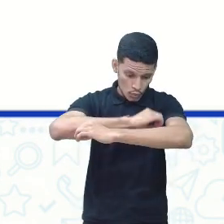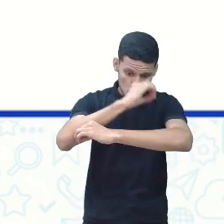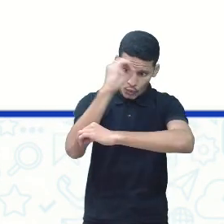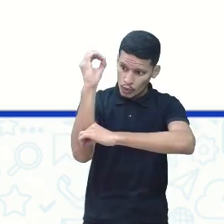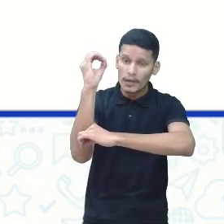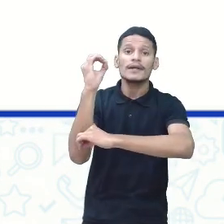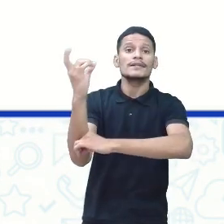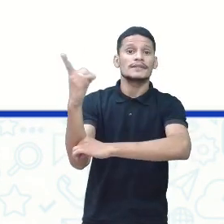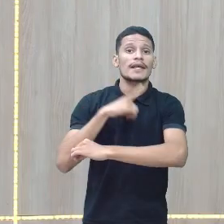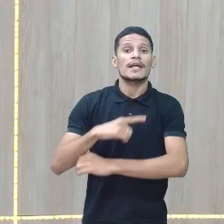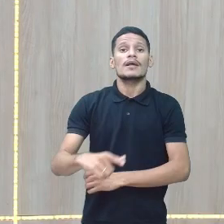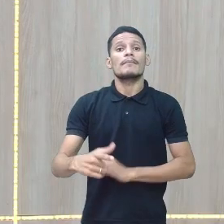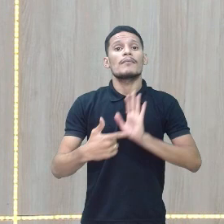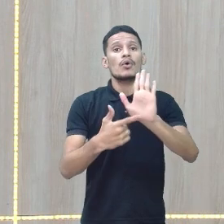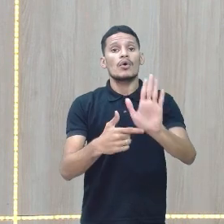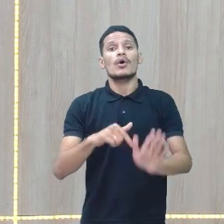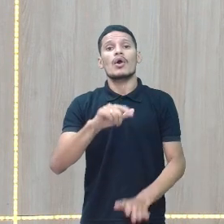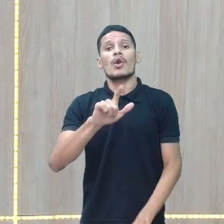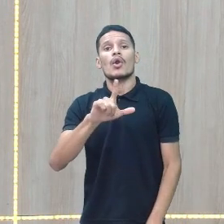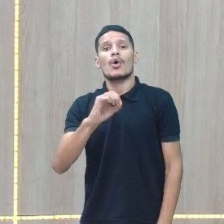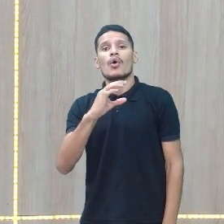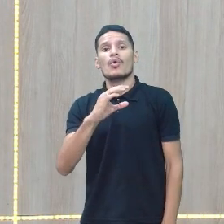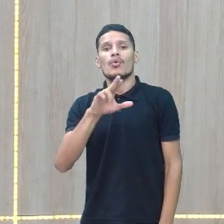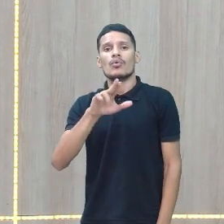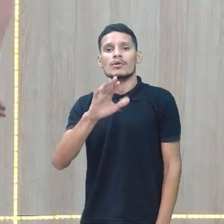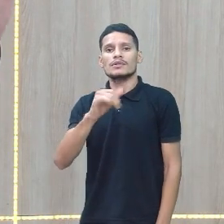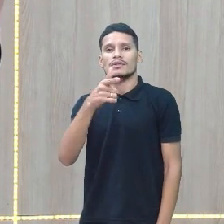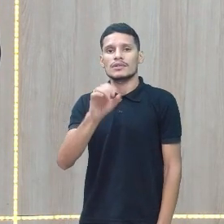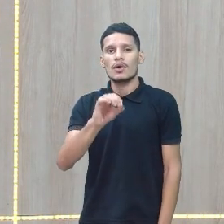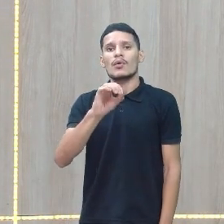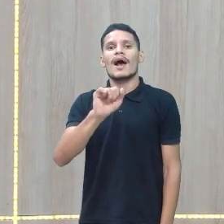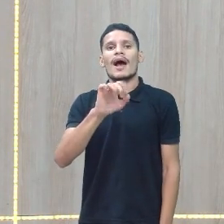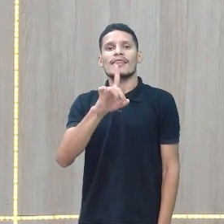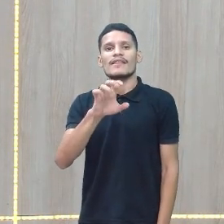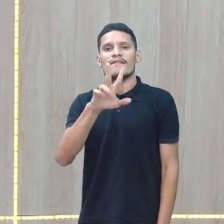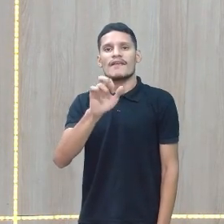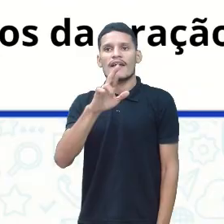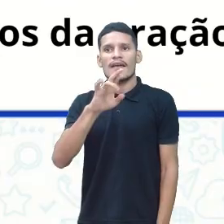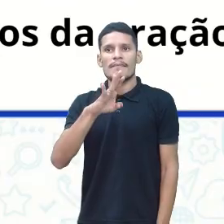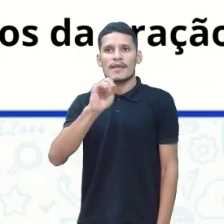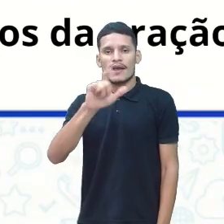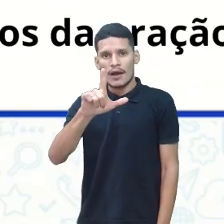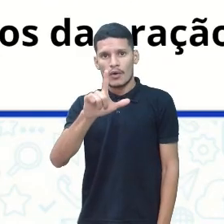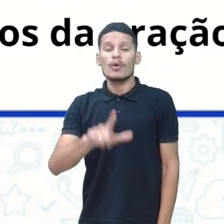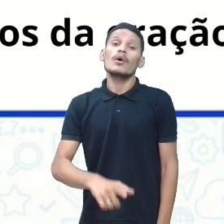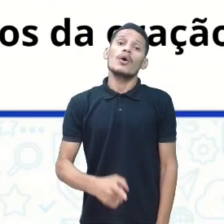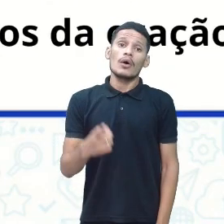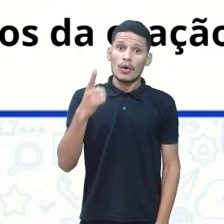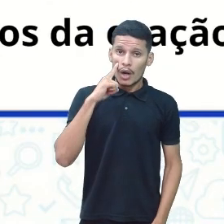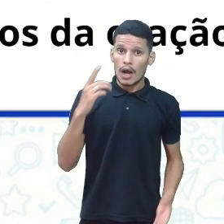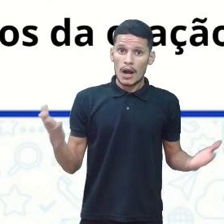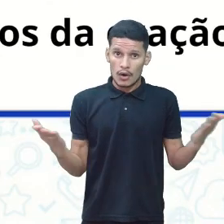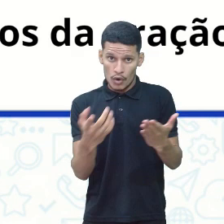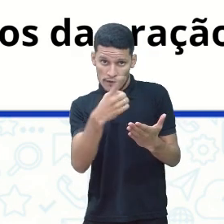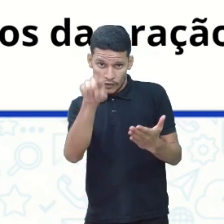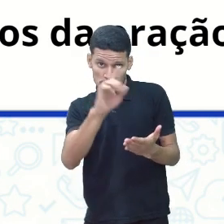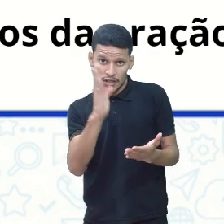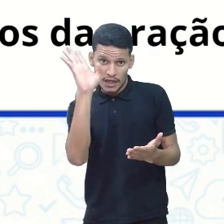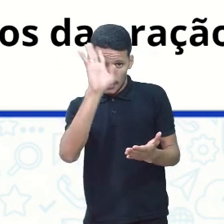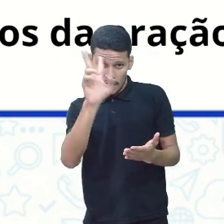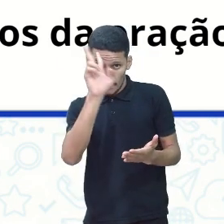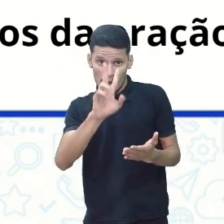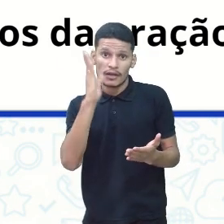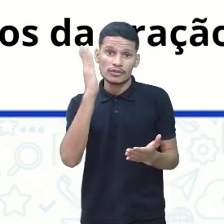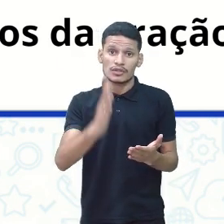locução adverbial? Agora, já que você lembrou de o que é um advérbio,